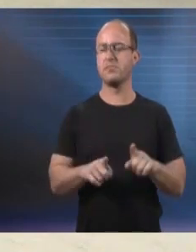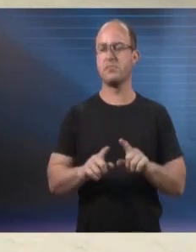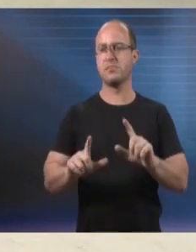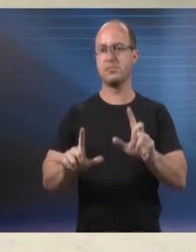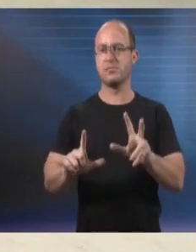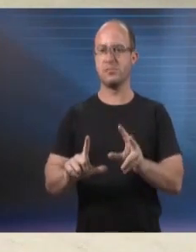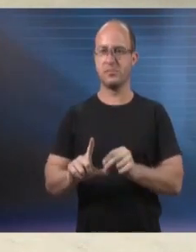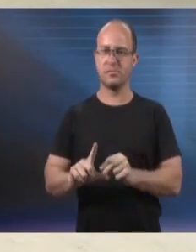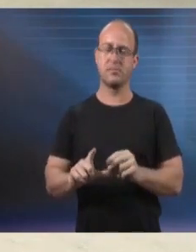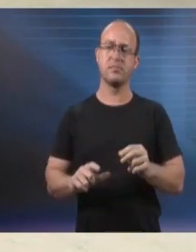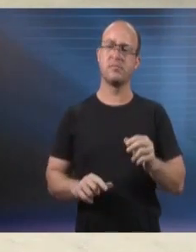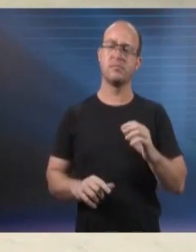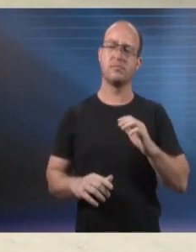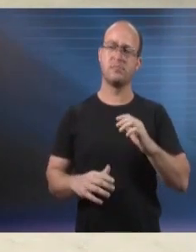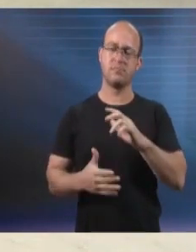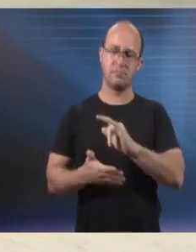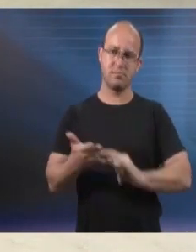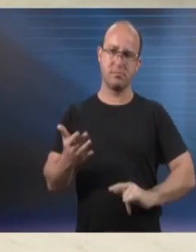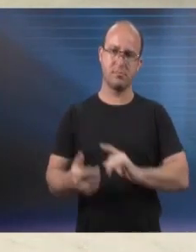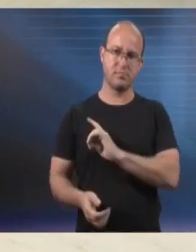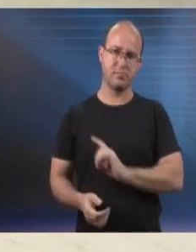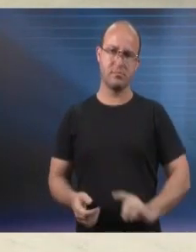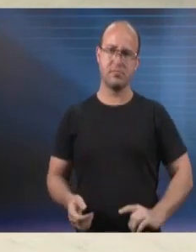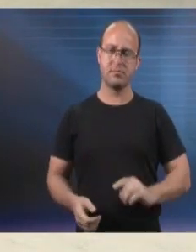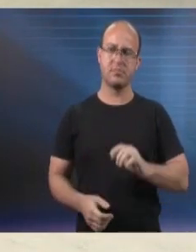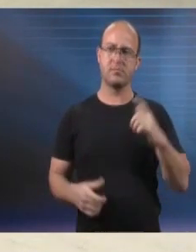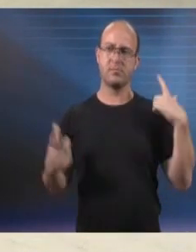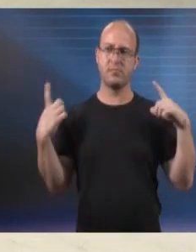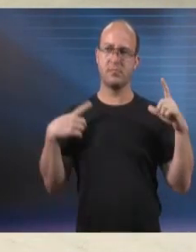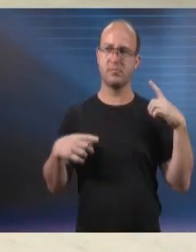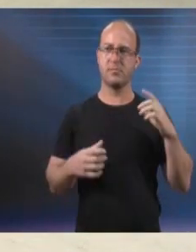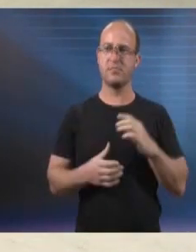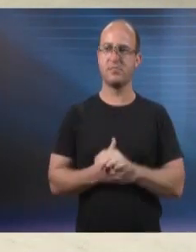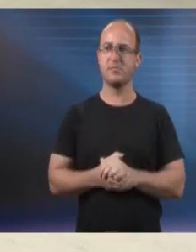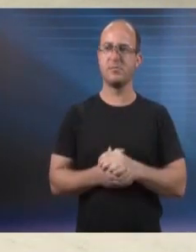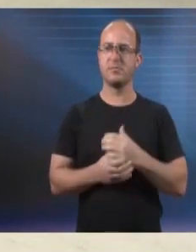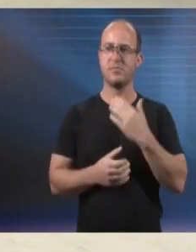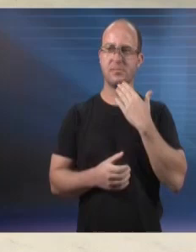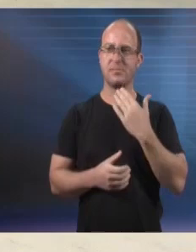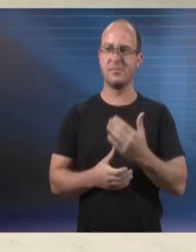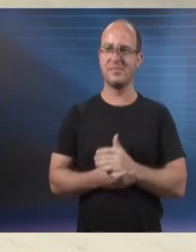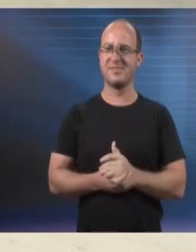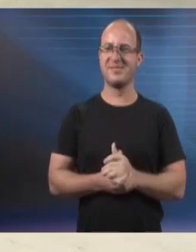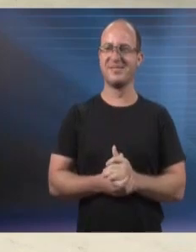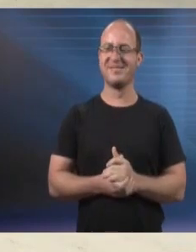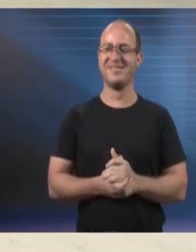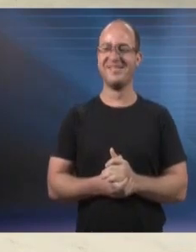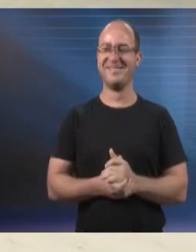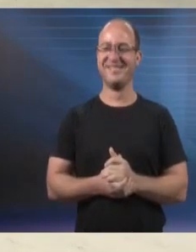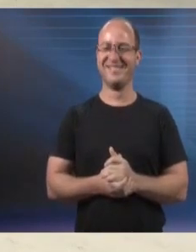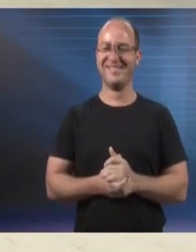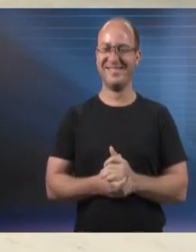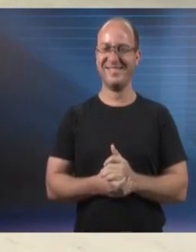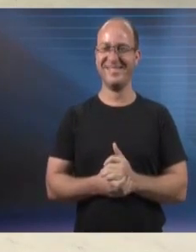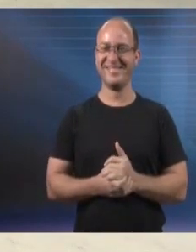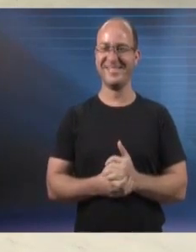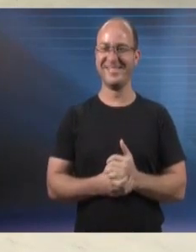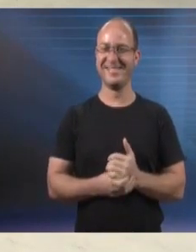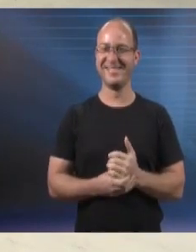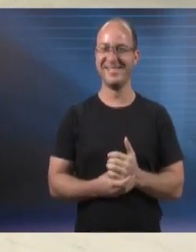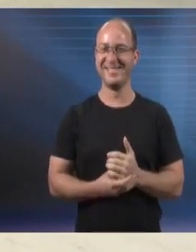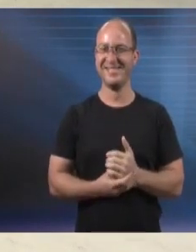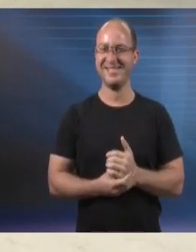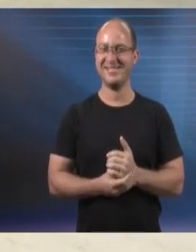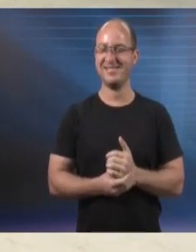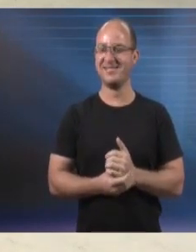Assembleia. Requerimento do deputado Luiz Eduardo: requer a recuperação e manutenção asfáltica da rodovia RN-160 de acesso à cidade de